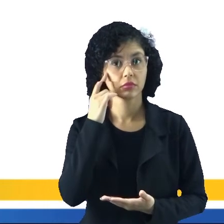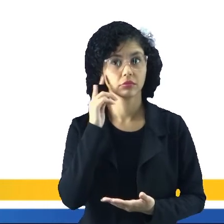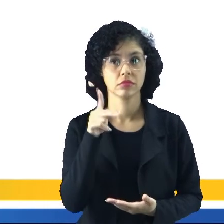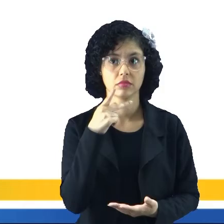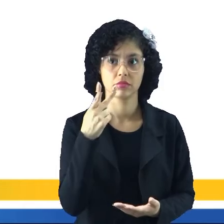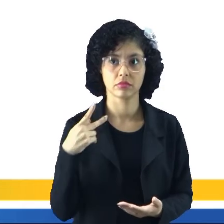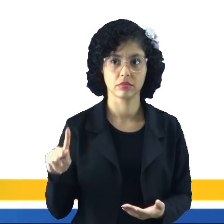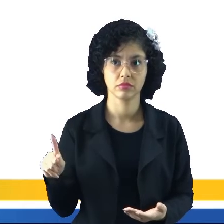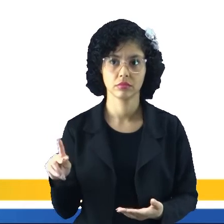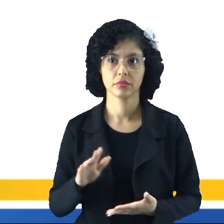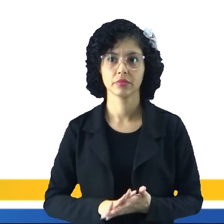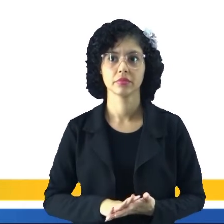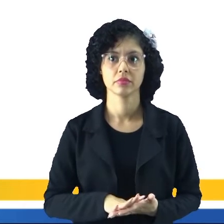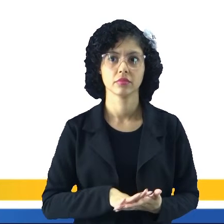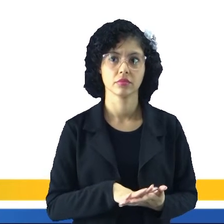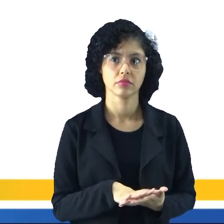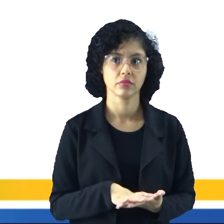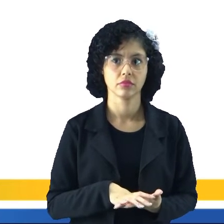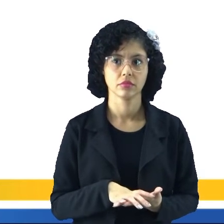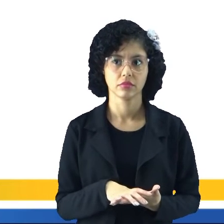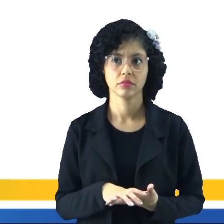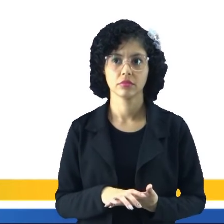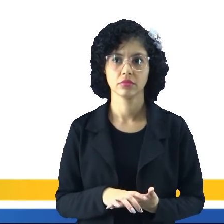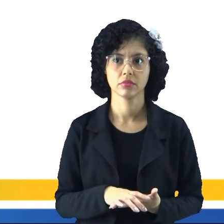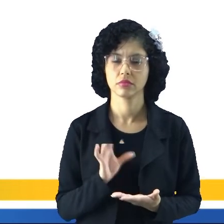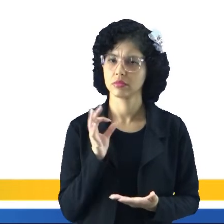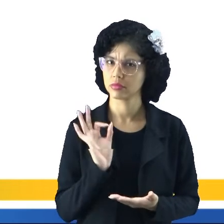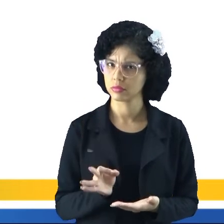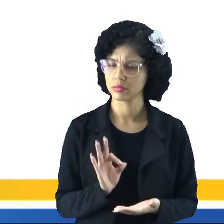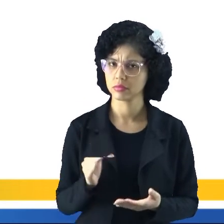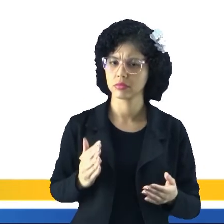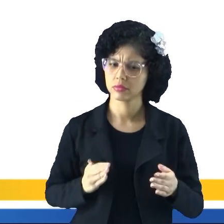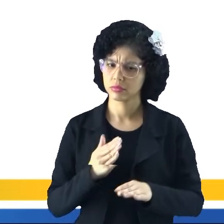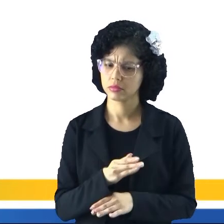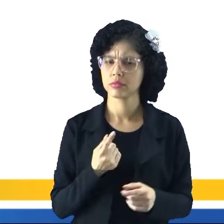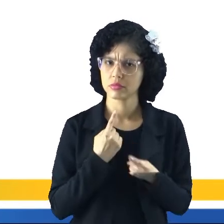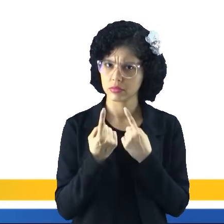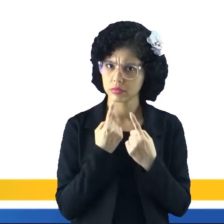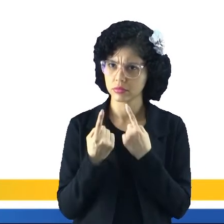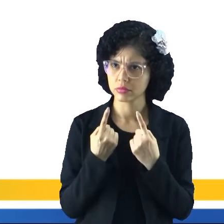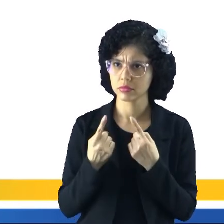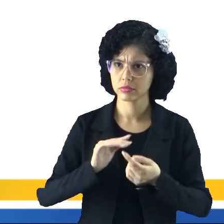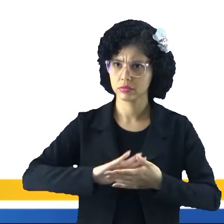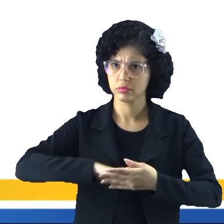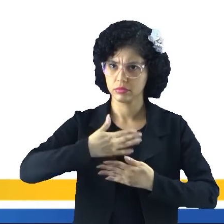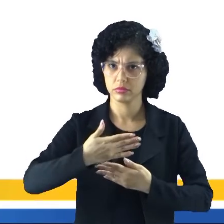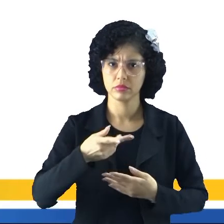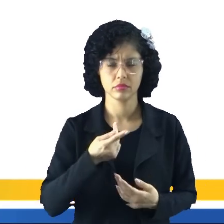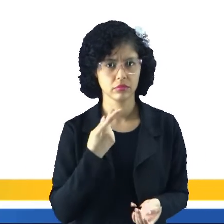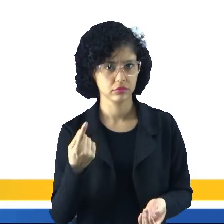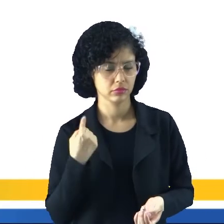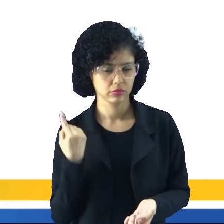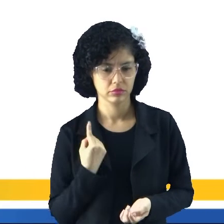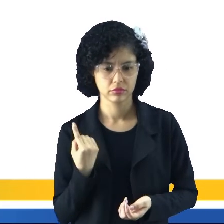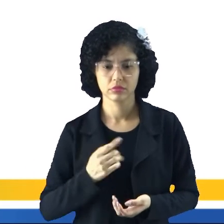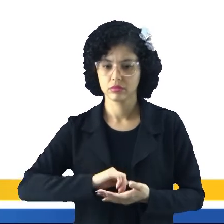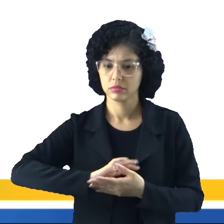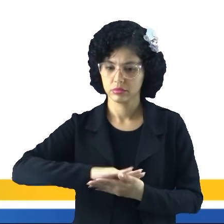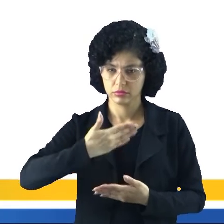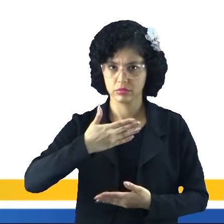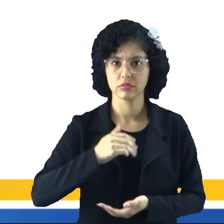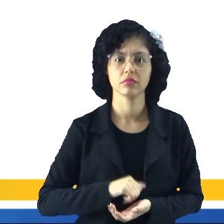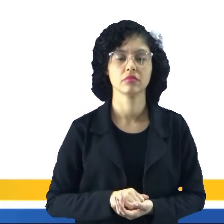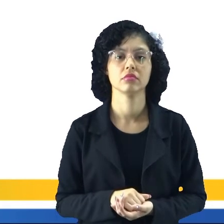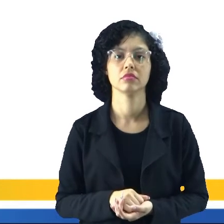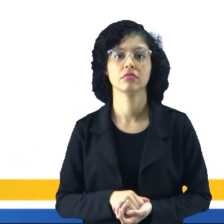estava falando com ele, né? E aí, de certa forma, ele se intrometeu ali no diálogo entre o cara e o notebook. O cara estava falando sozinho com o computador, o